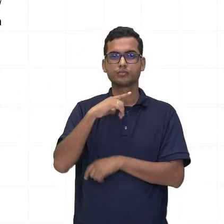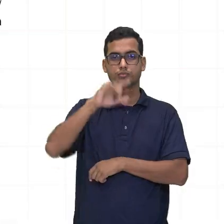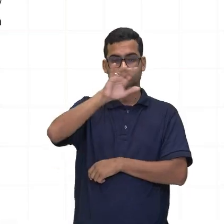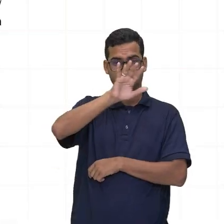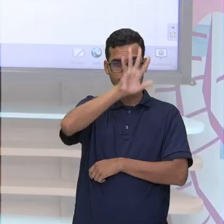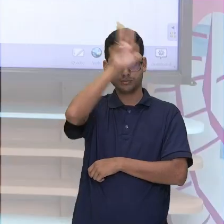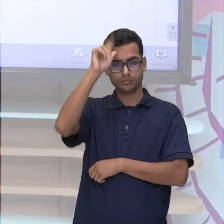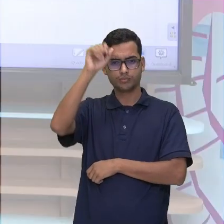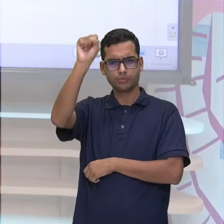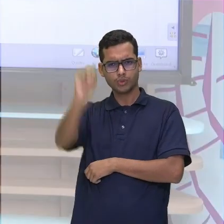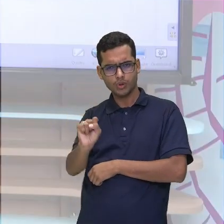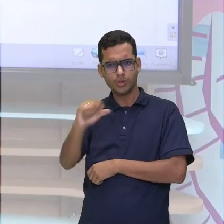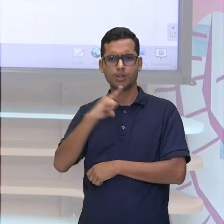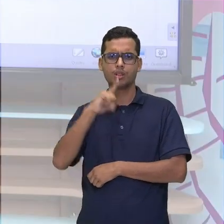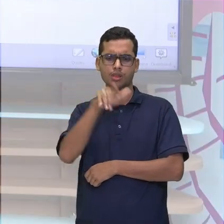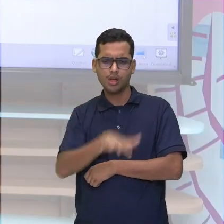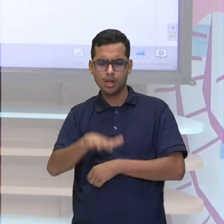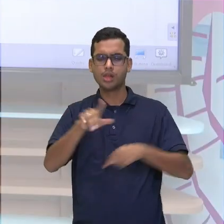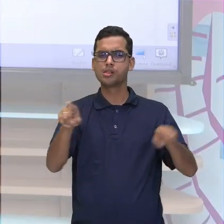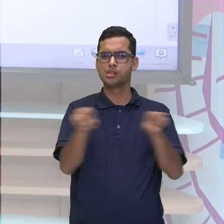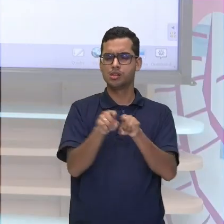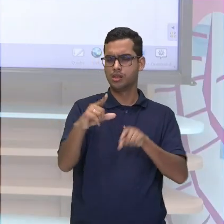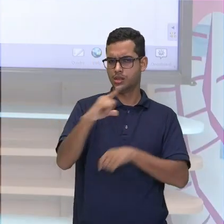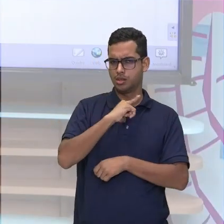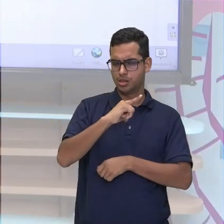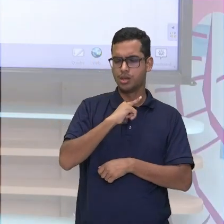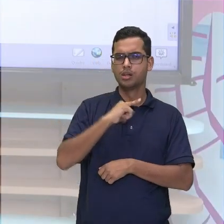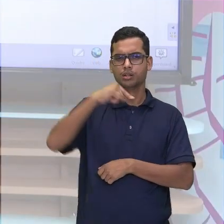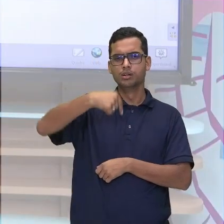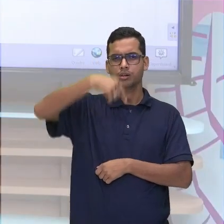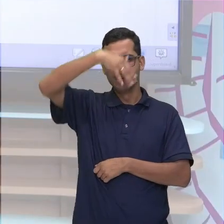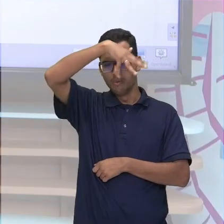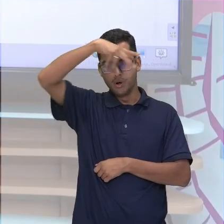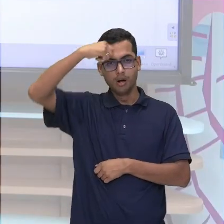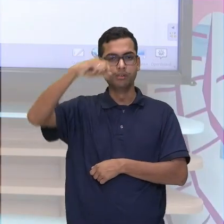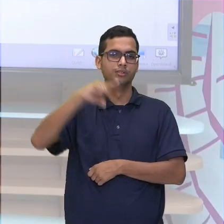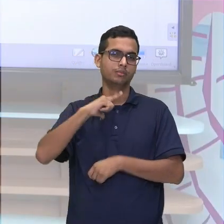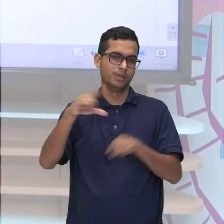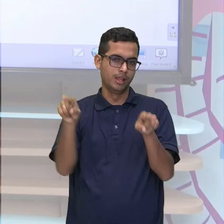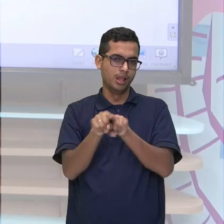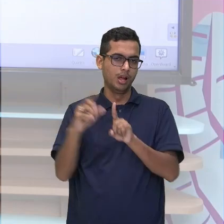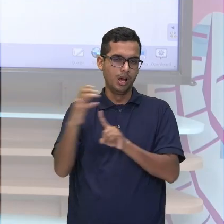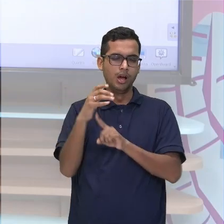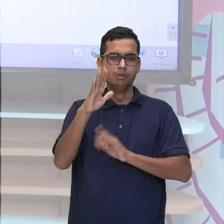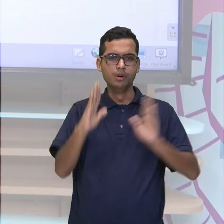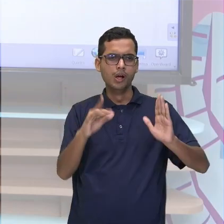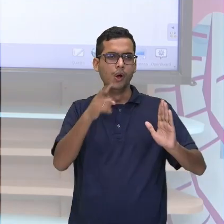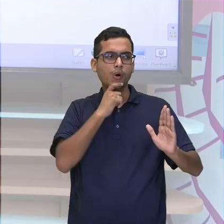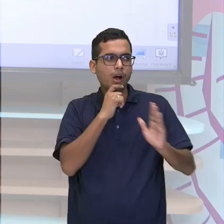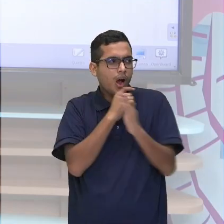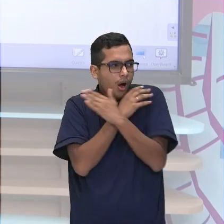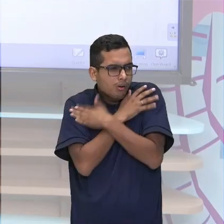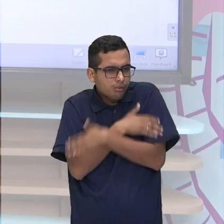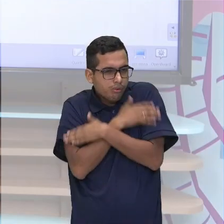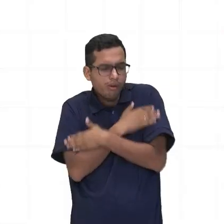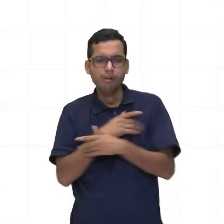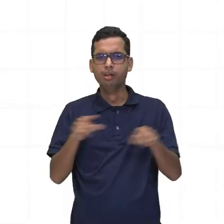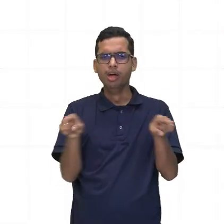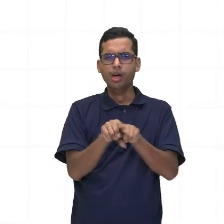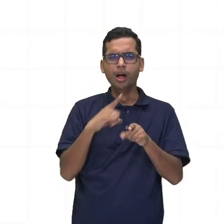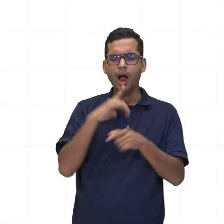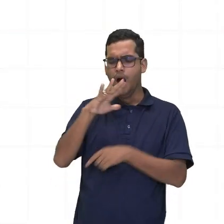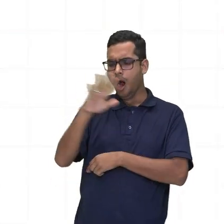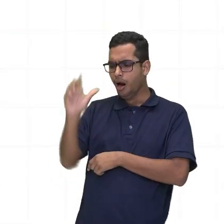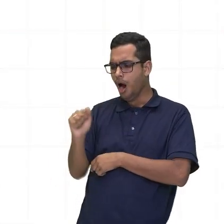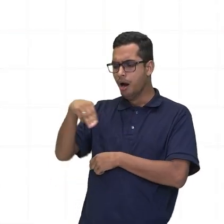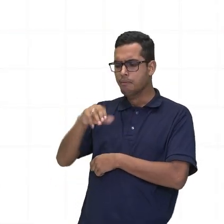até chegando aqui também em Manaus, certo? Vamos agora observar o mapa com